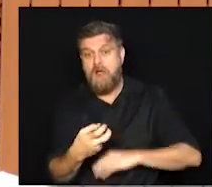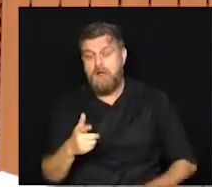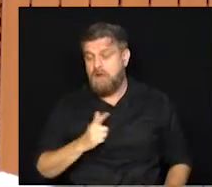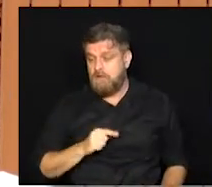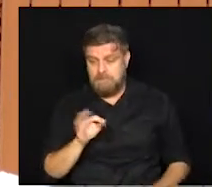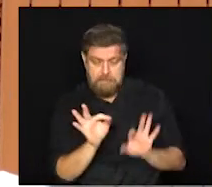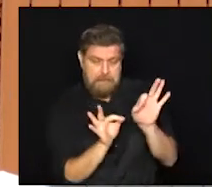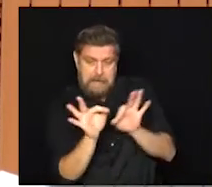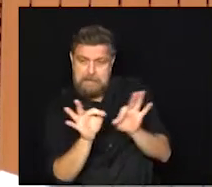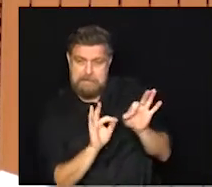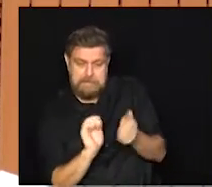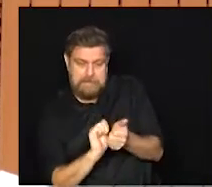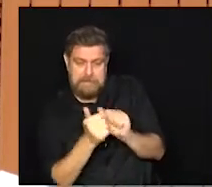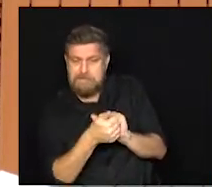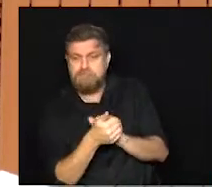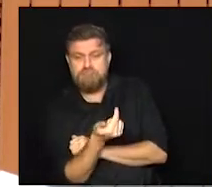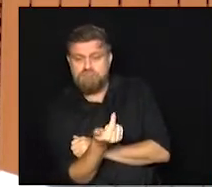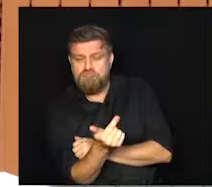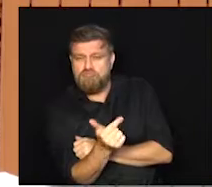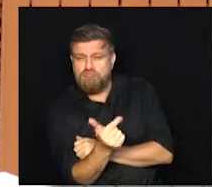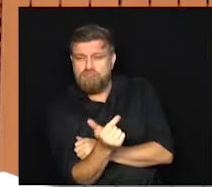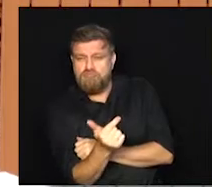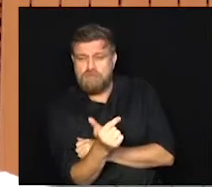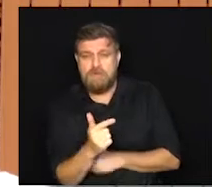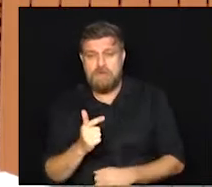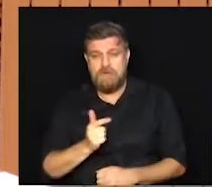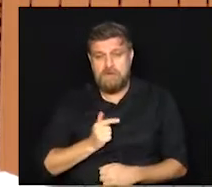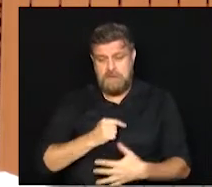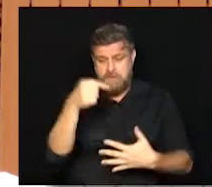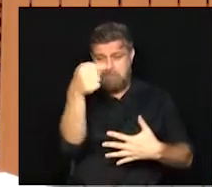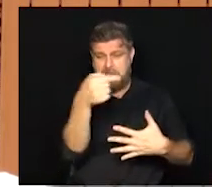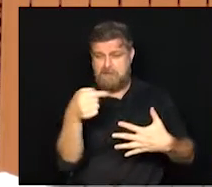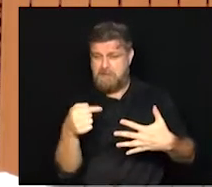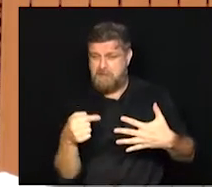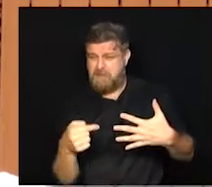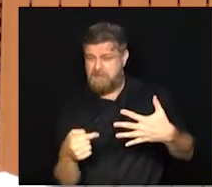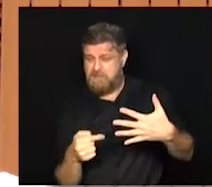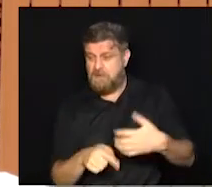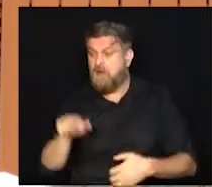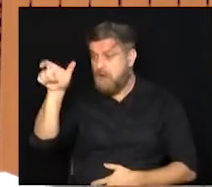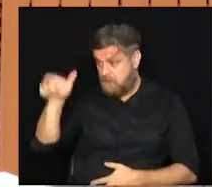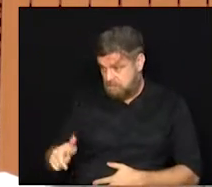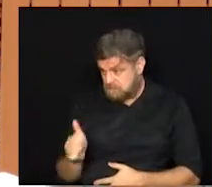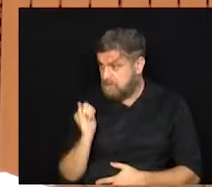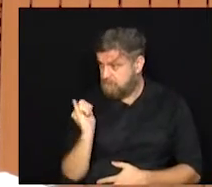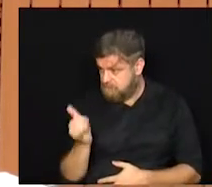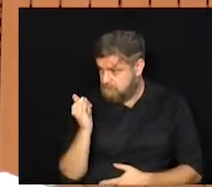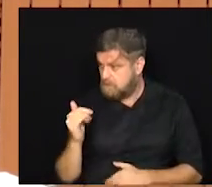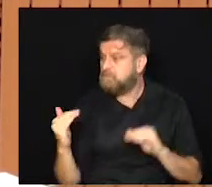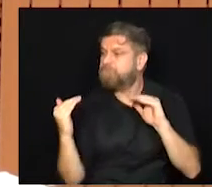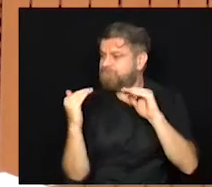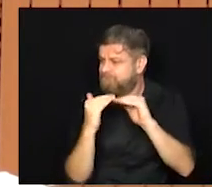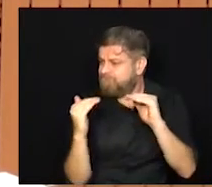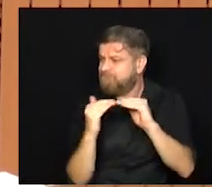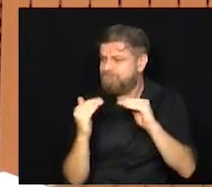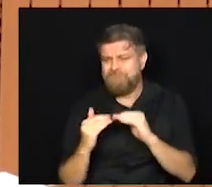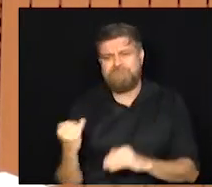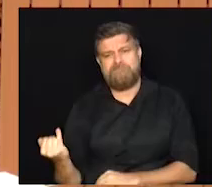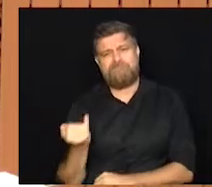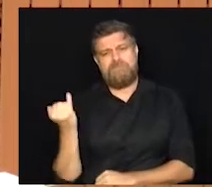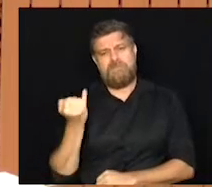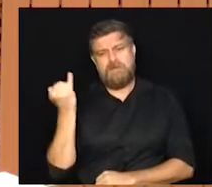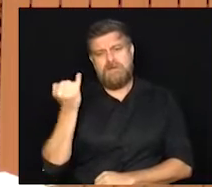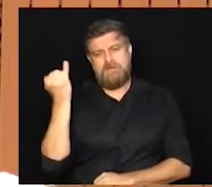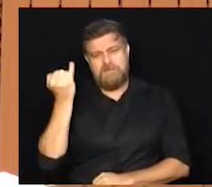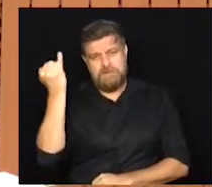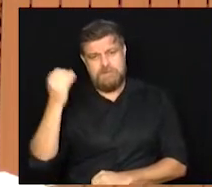feita adequadamente. Então, existe um monte de fatores aí que você falou que realmente de suma importância,